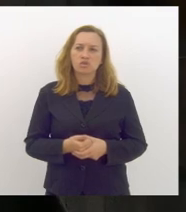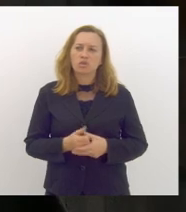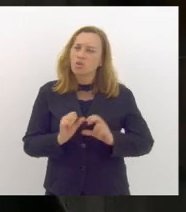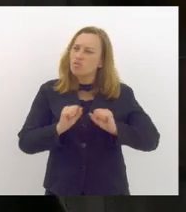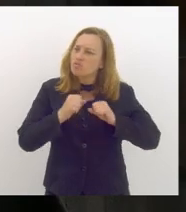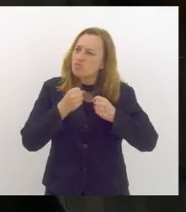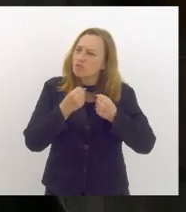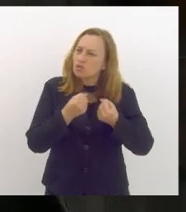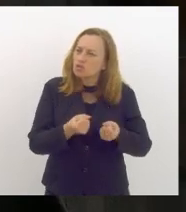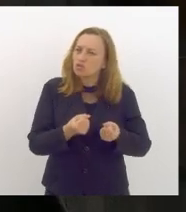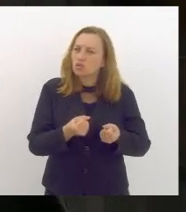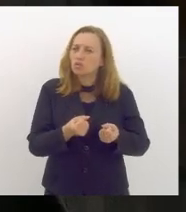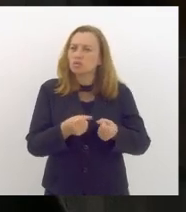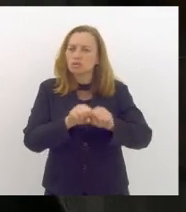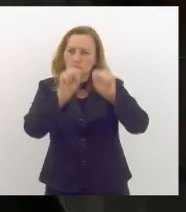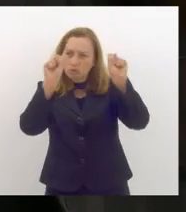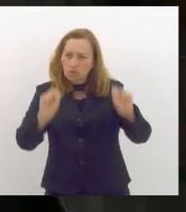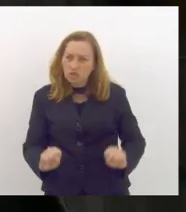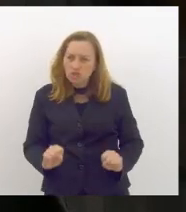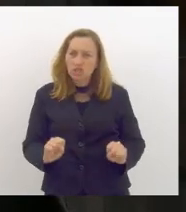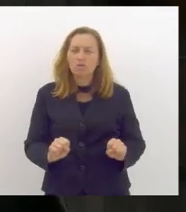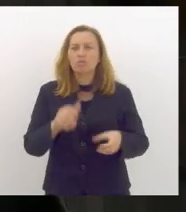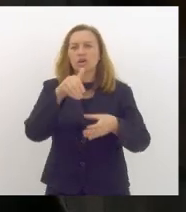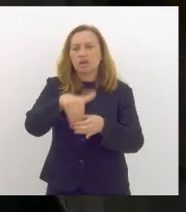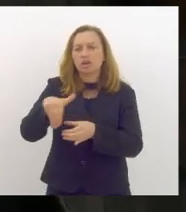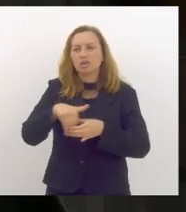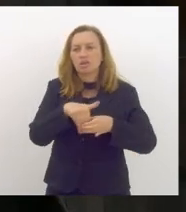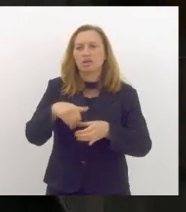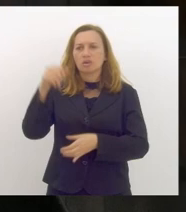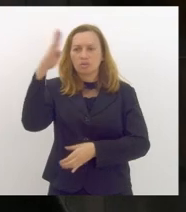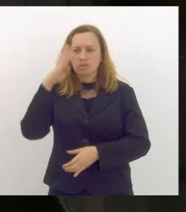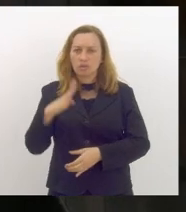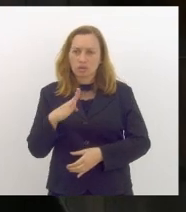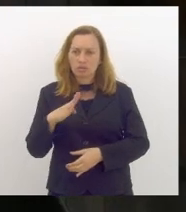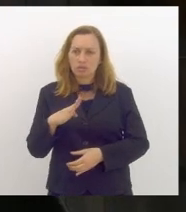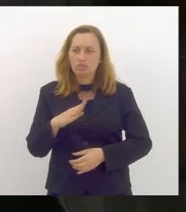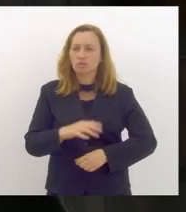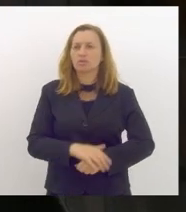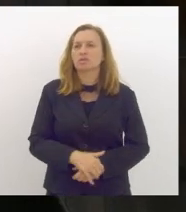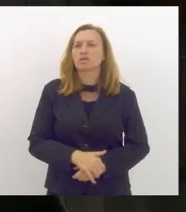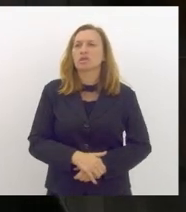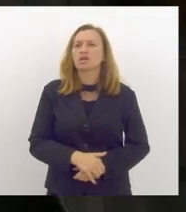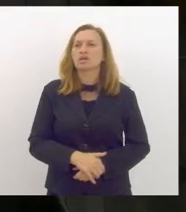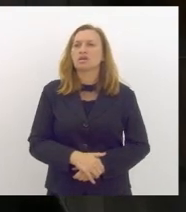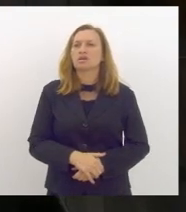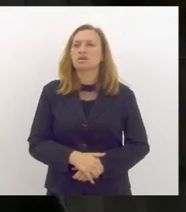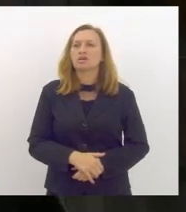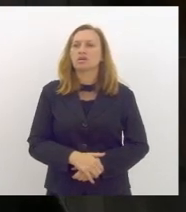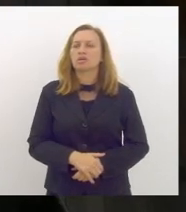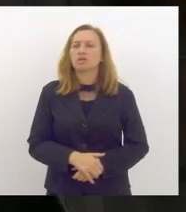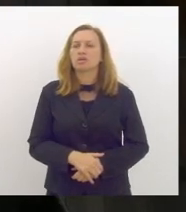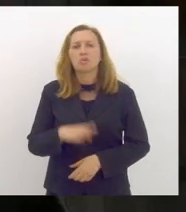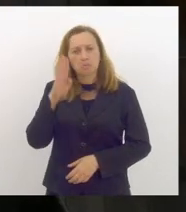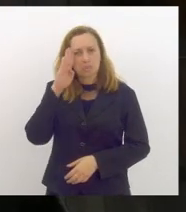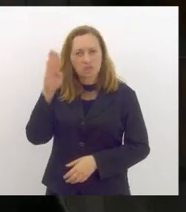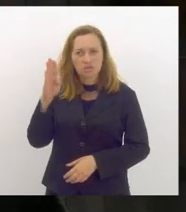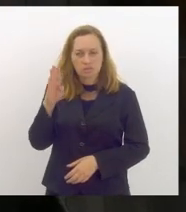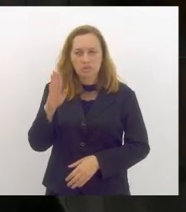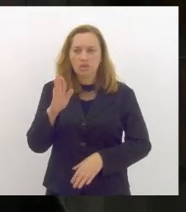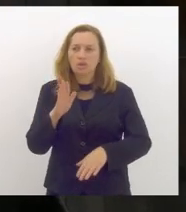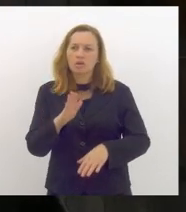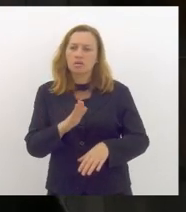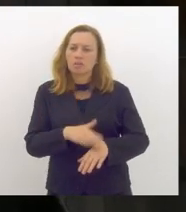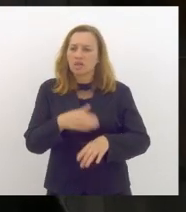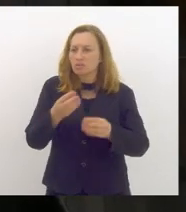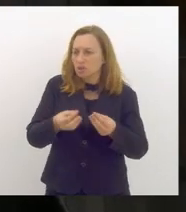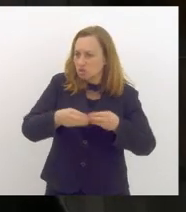fortalecimento do sistema eleitoral brasileiro e de seus dispositivos sendo o principal deles que o mais